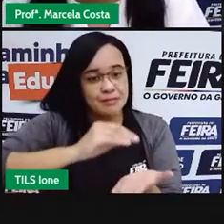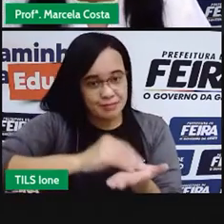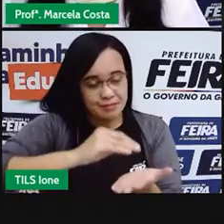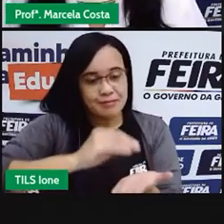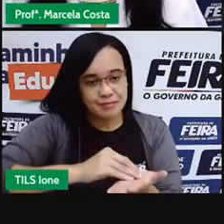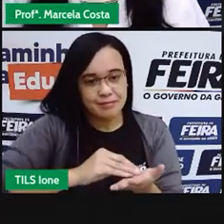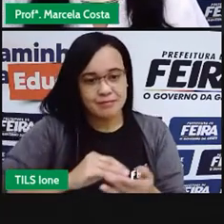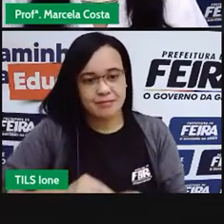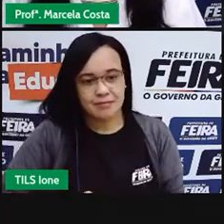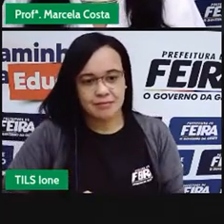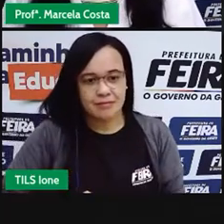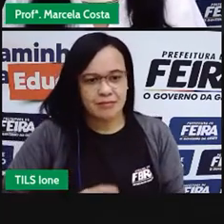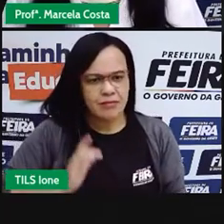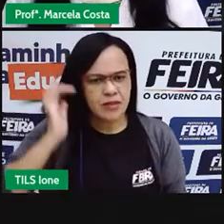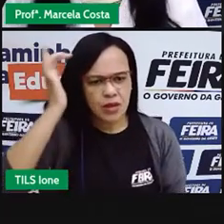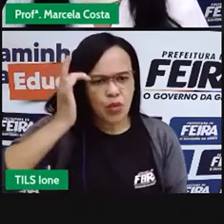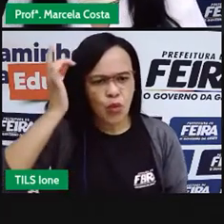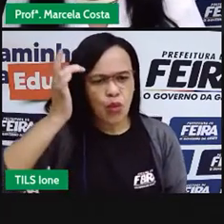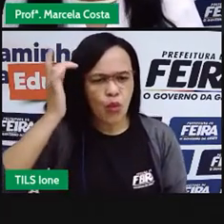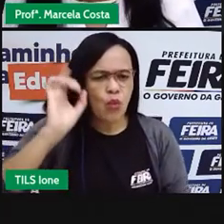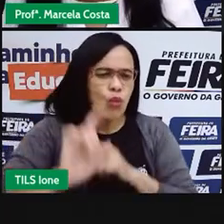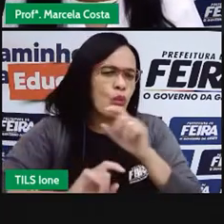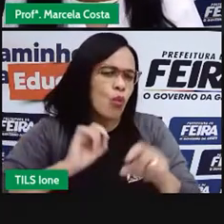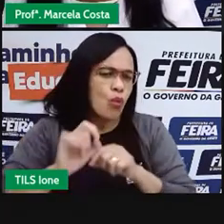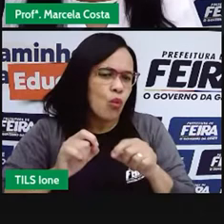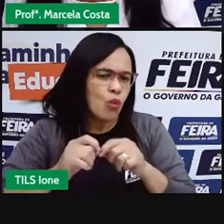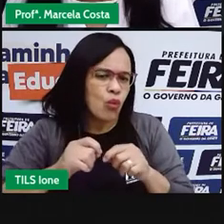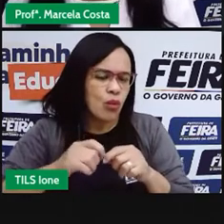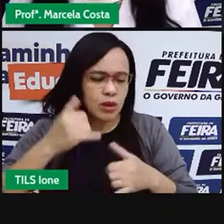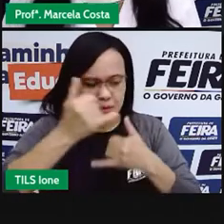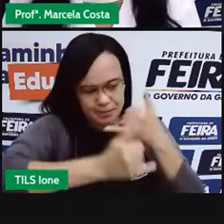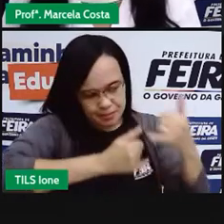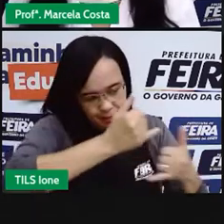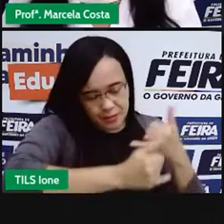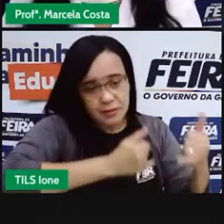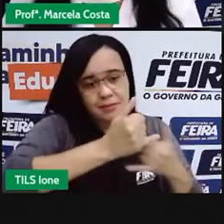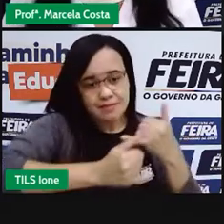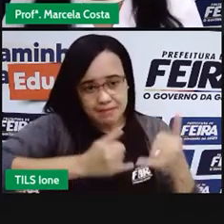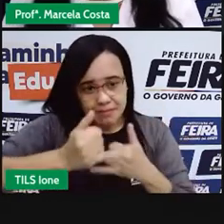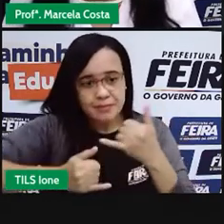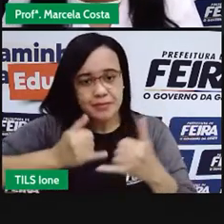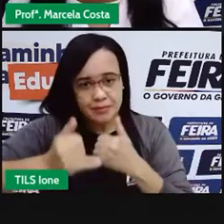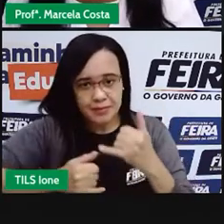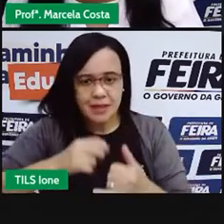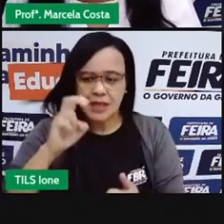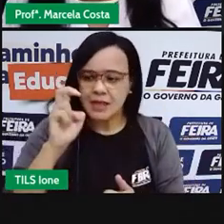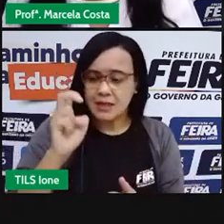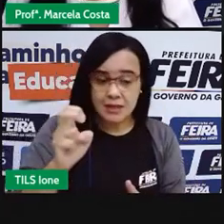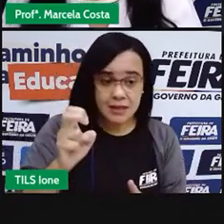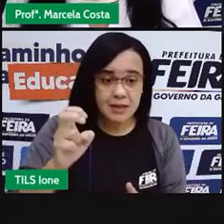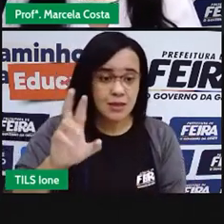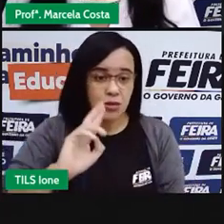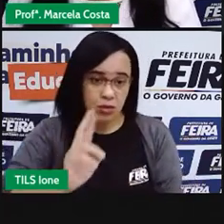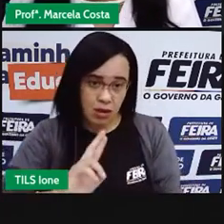Você acha que com esse dinheiro que ele tem, que custa, que é R$5 que ele tem, vai dar